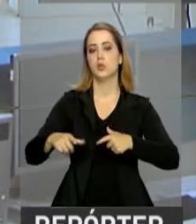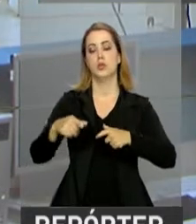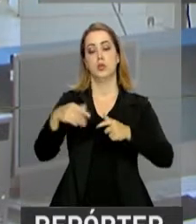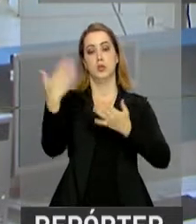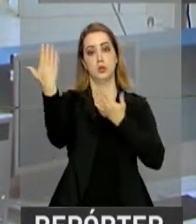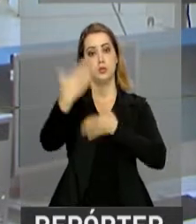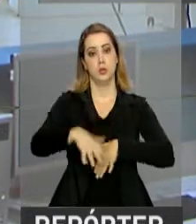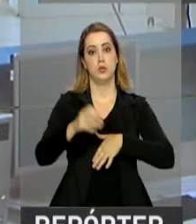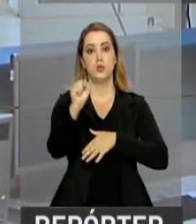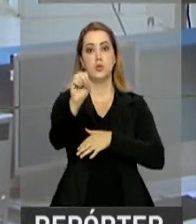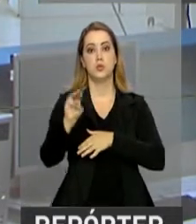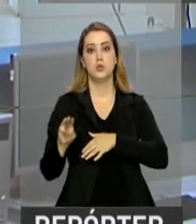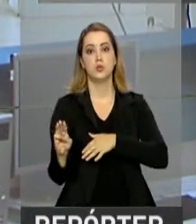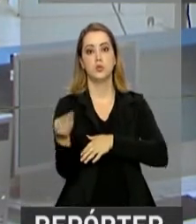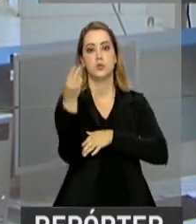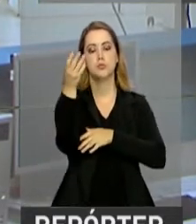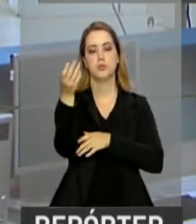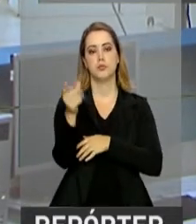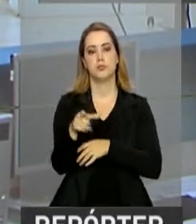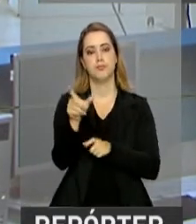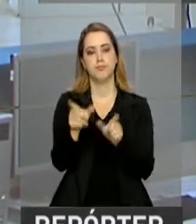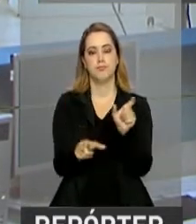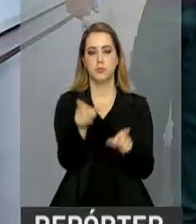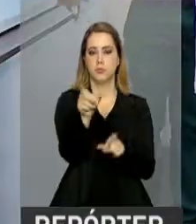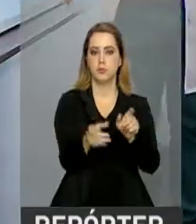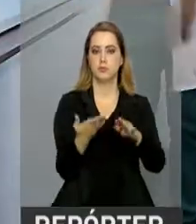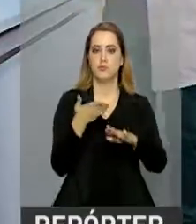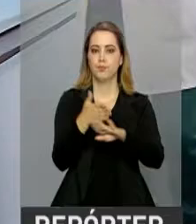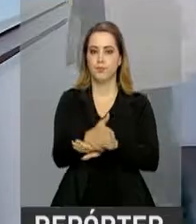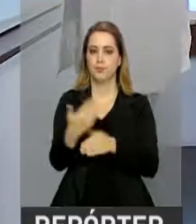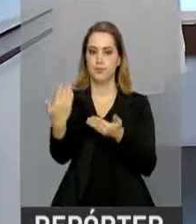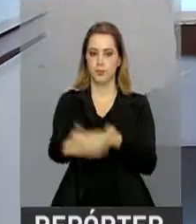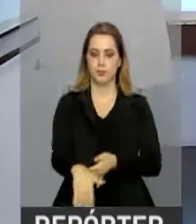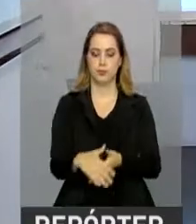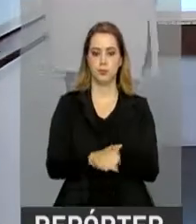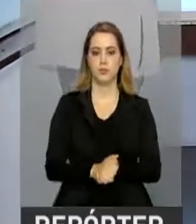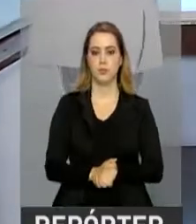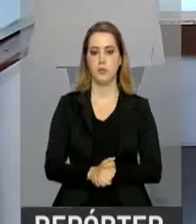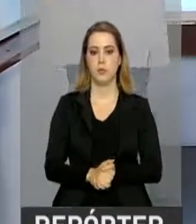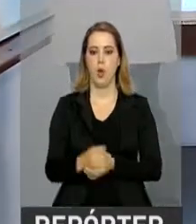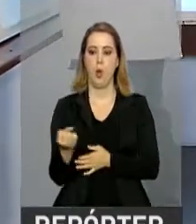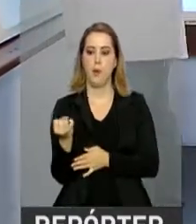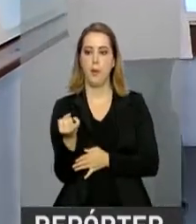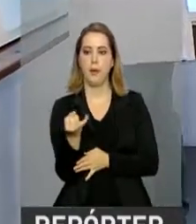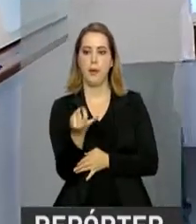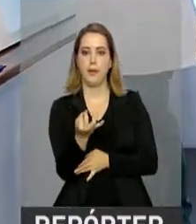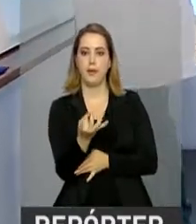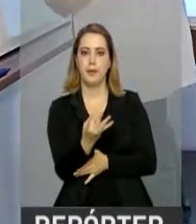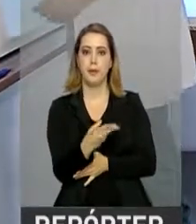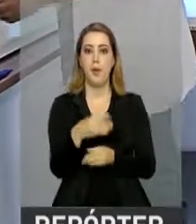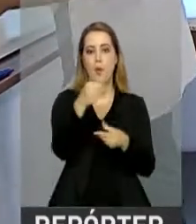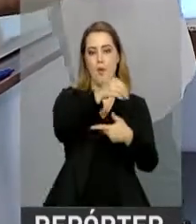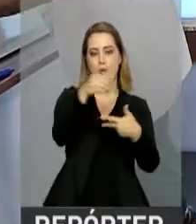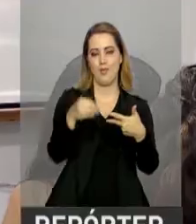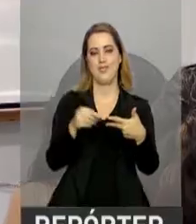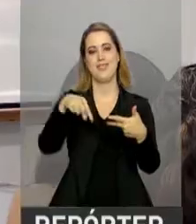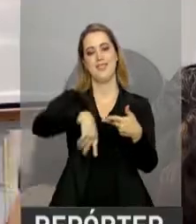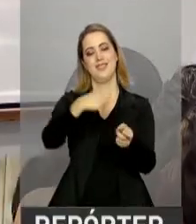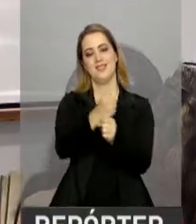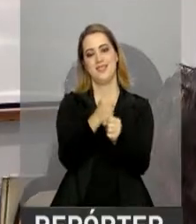mais de oito milhões e seiscentos mil participantes contagem regressiva para o enem em 2016